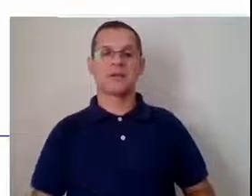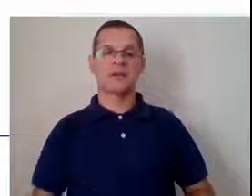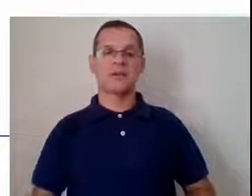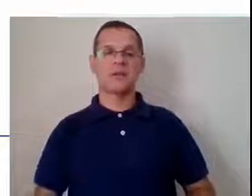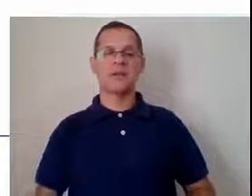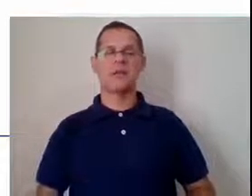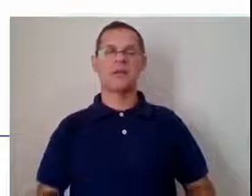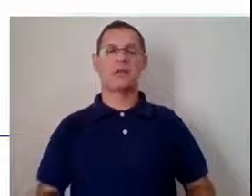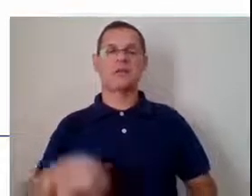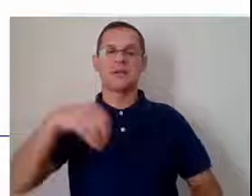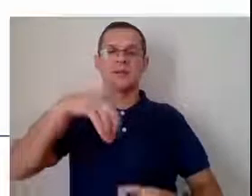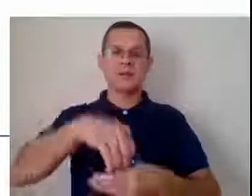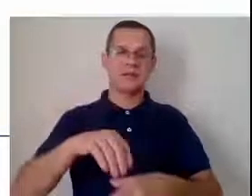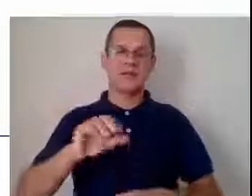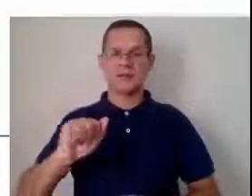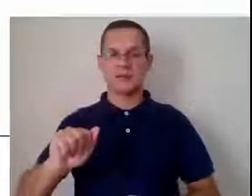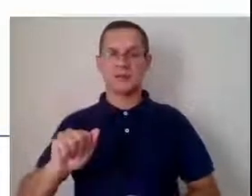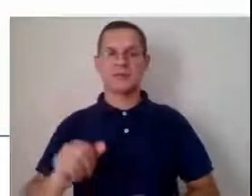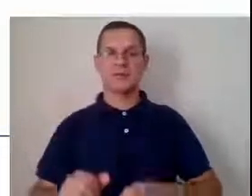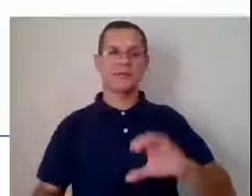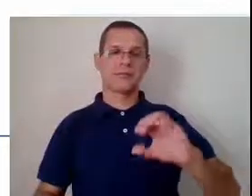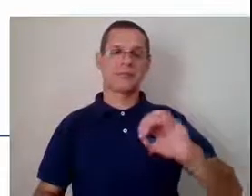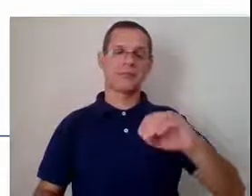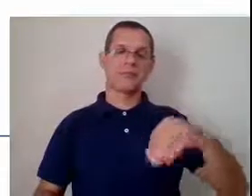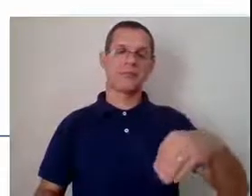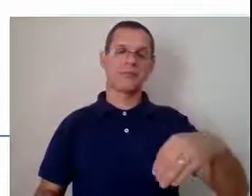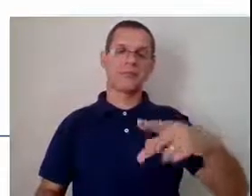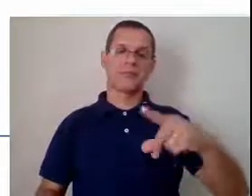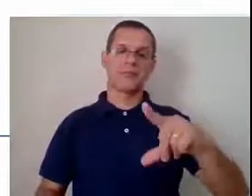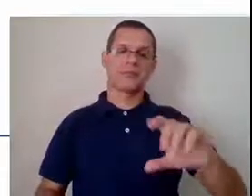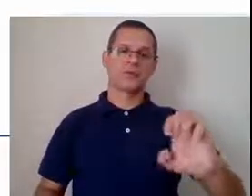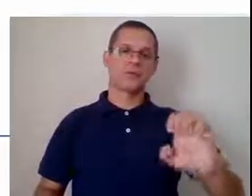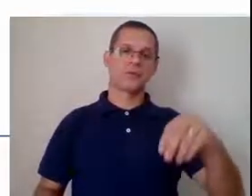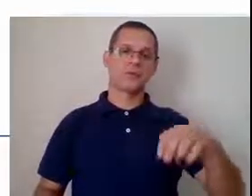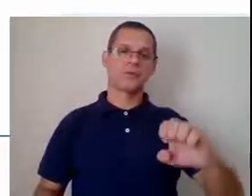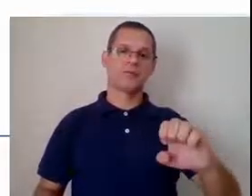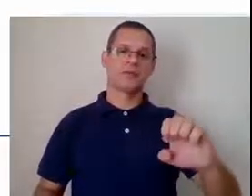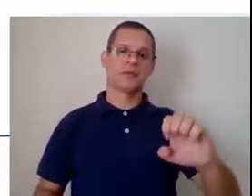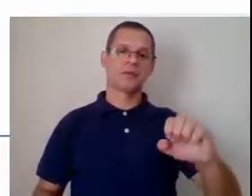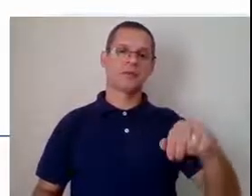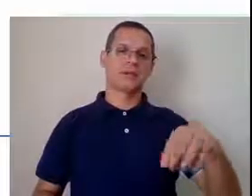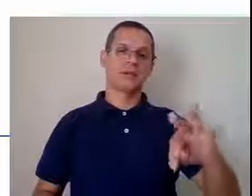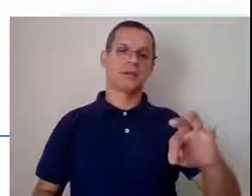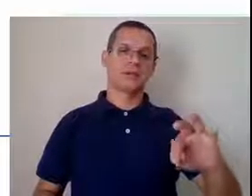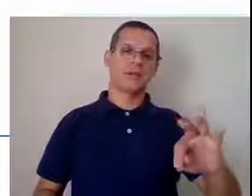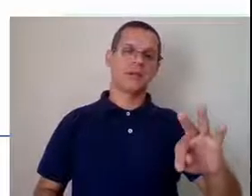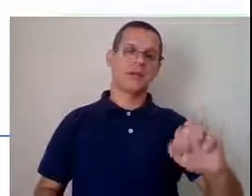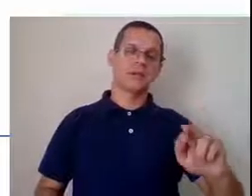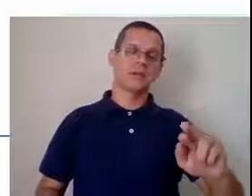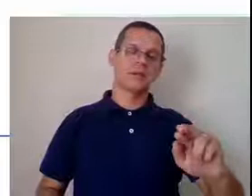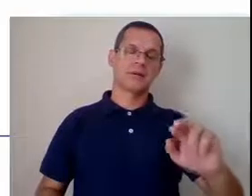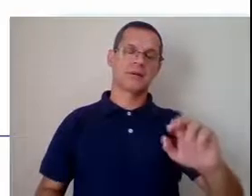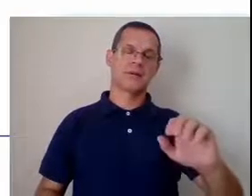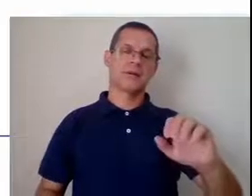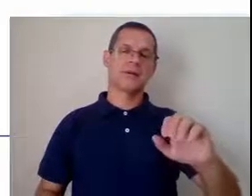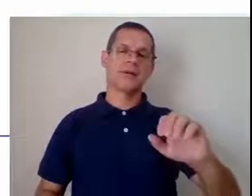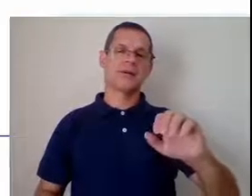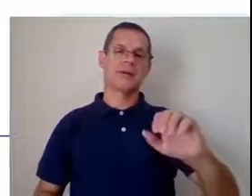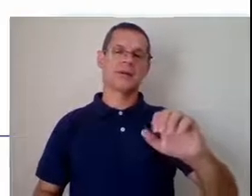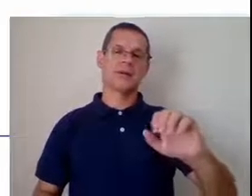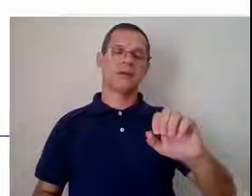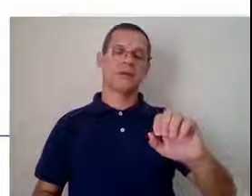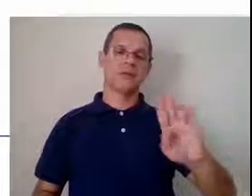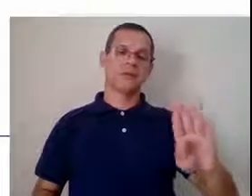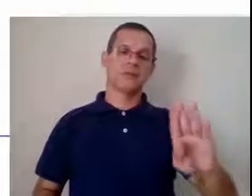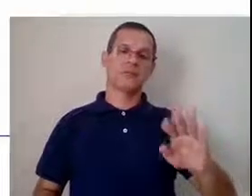está contido em A, chama-se complementar de B em relação a A. Tá? O conjunto formado pelos elementos que pertencem